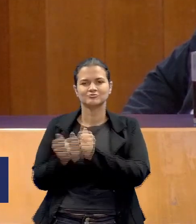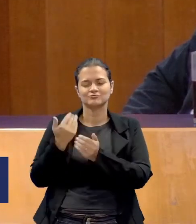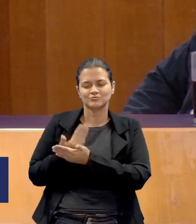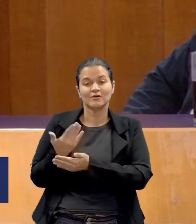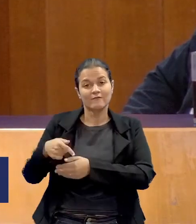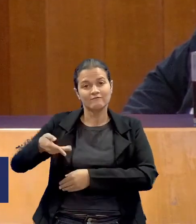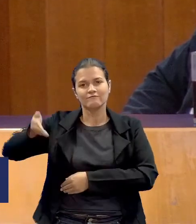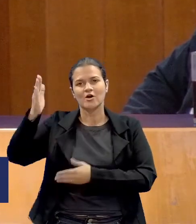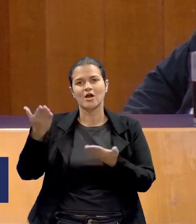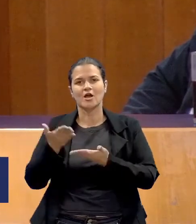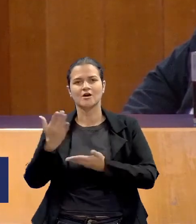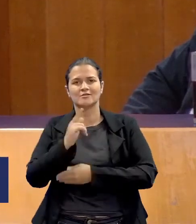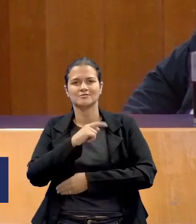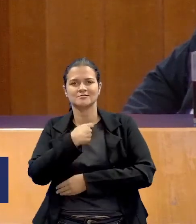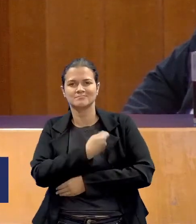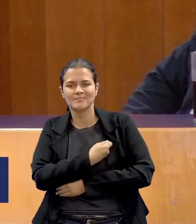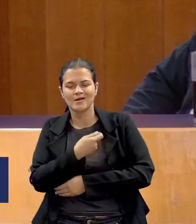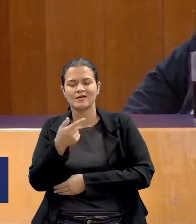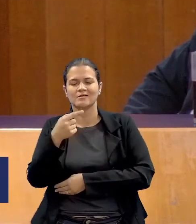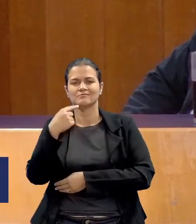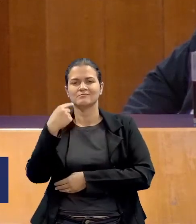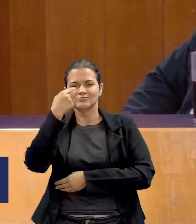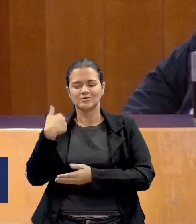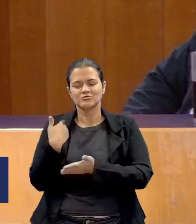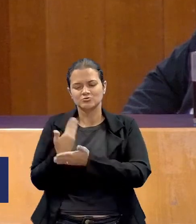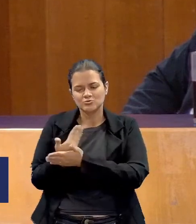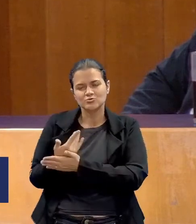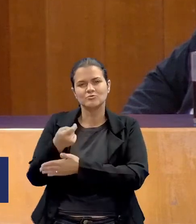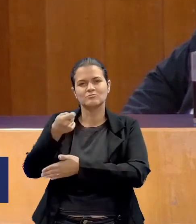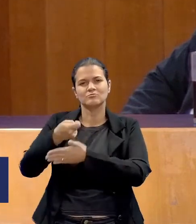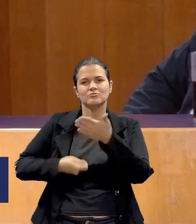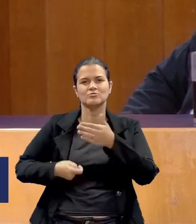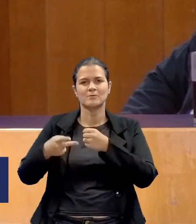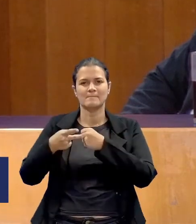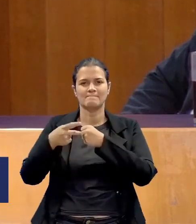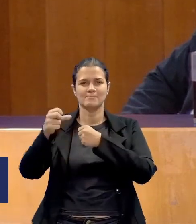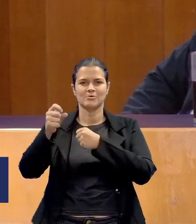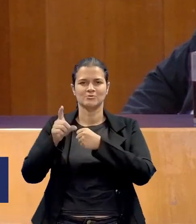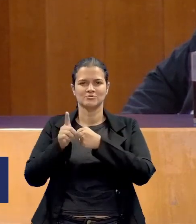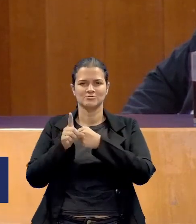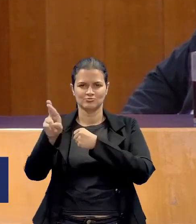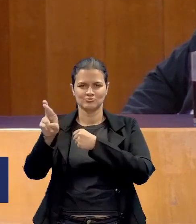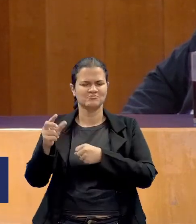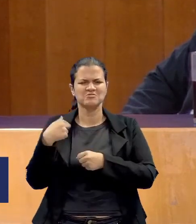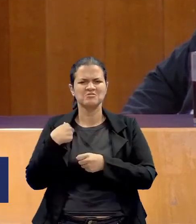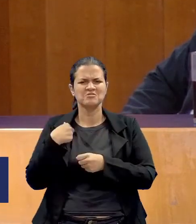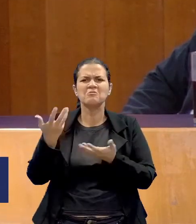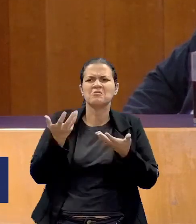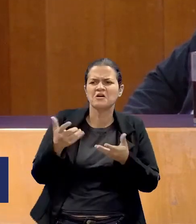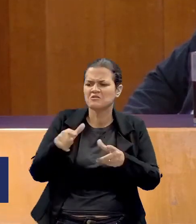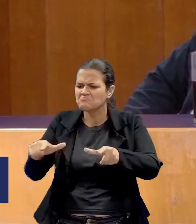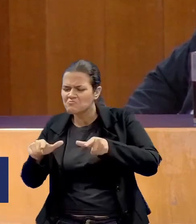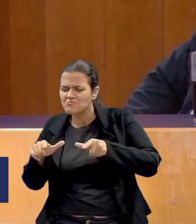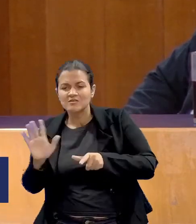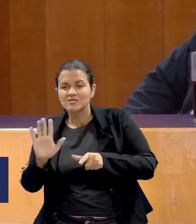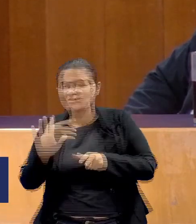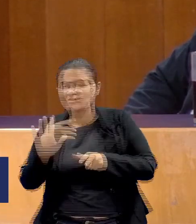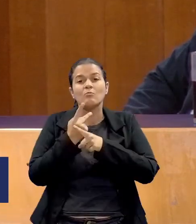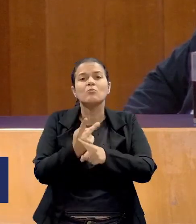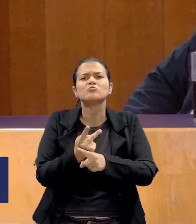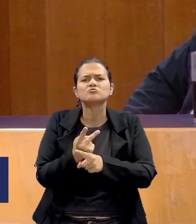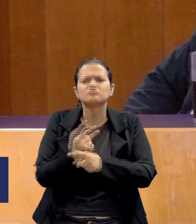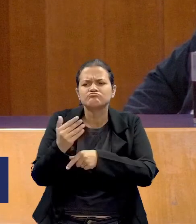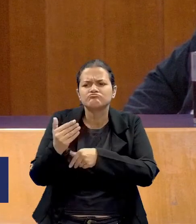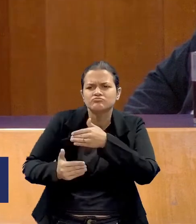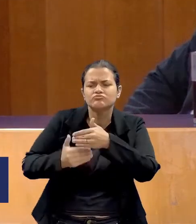Espanha, nessa escrita de pós-doutorado. Eu busco construção. E, através dessa